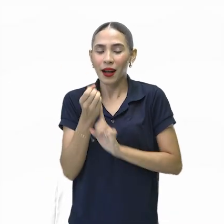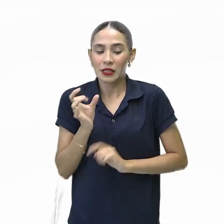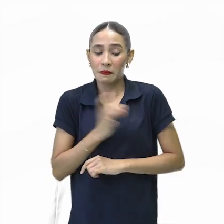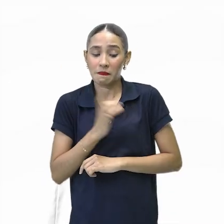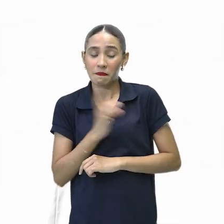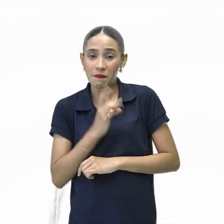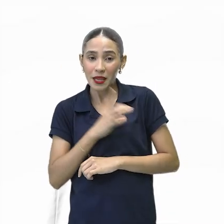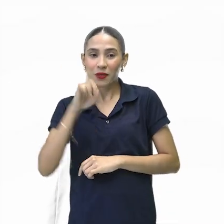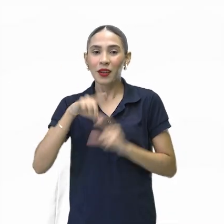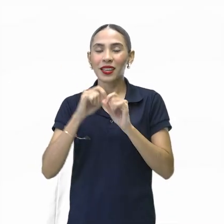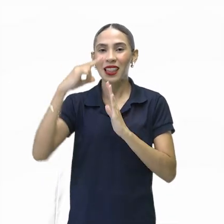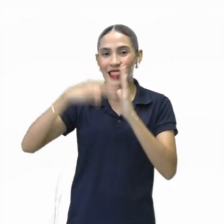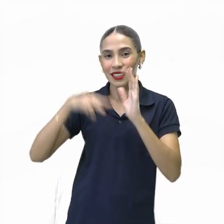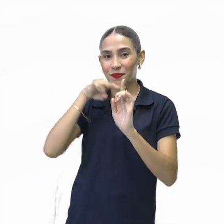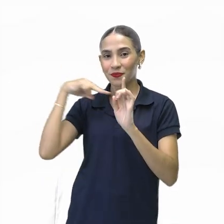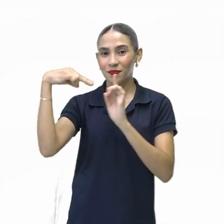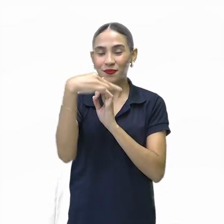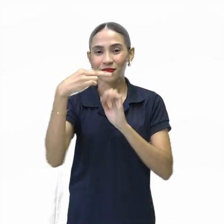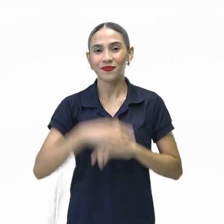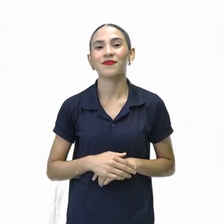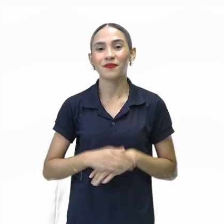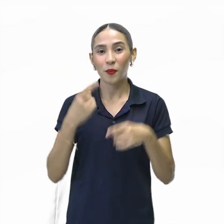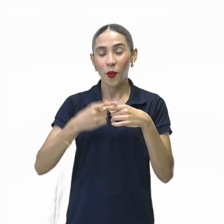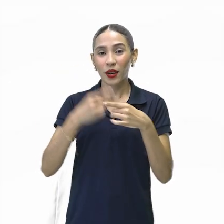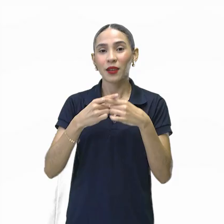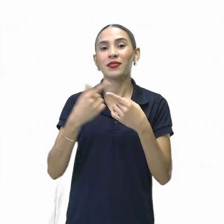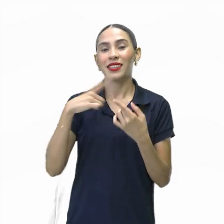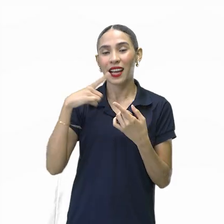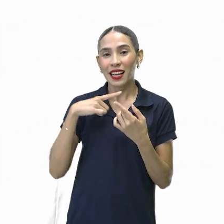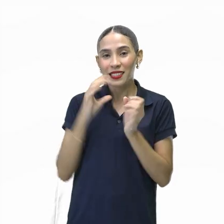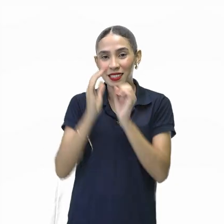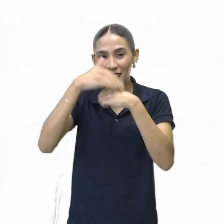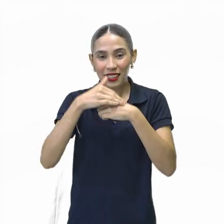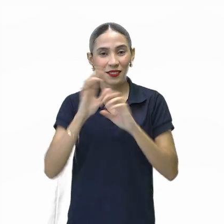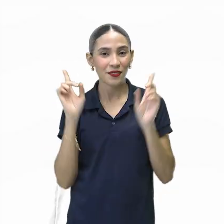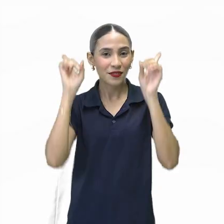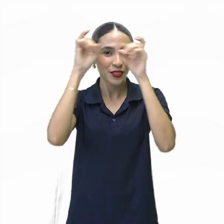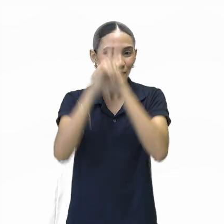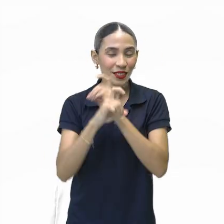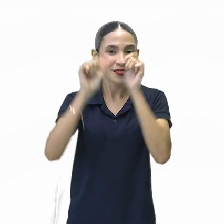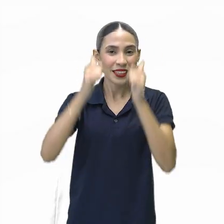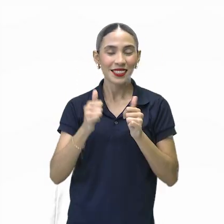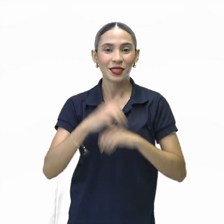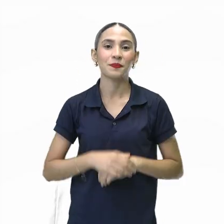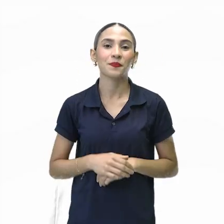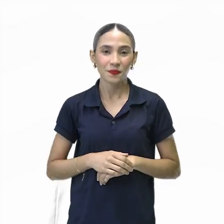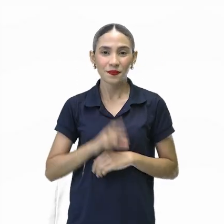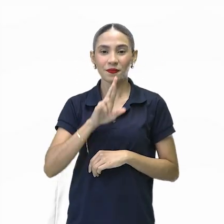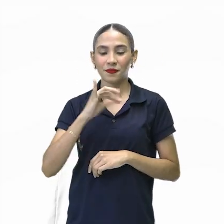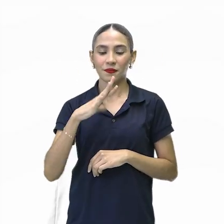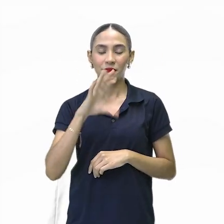medo é a de ler um olhar, pois os olhos têm segredos difíceis de decifrar.